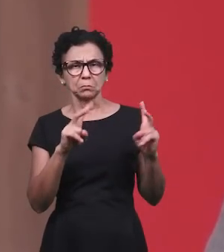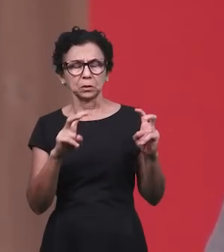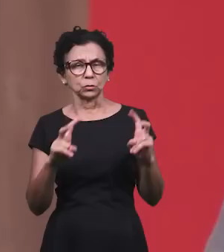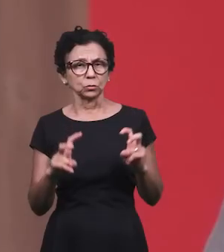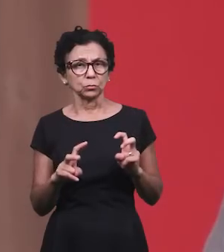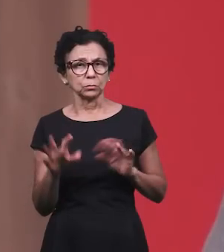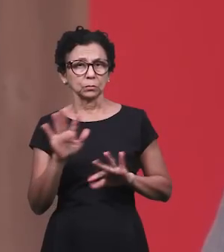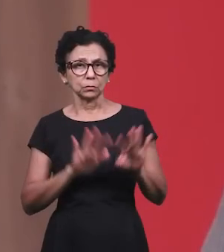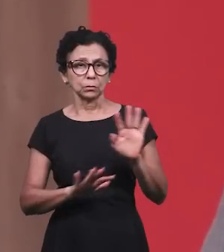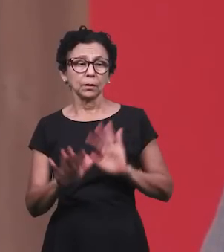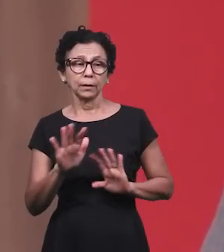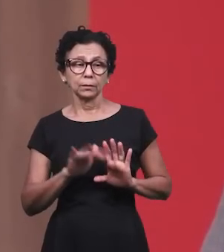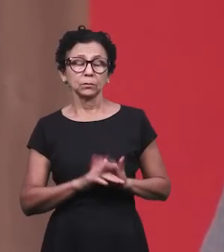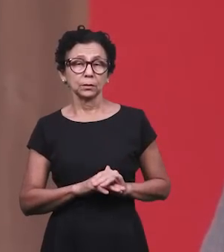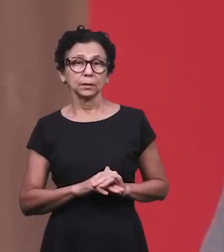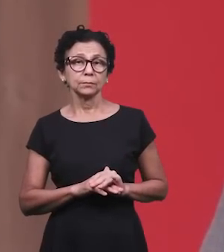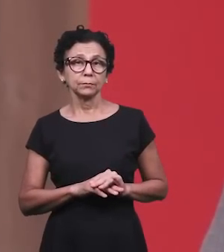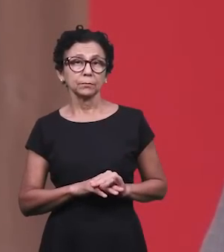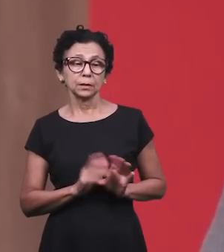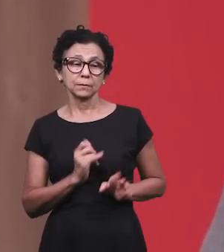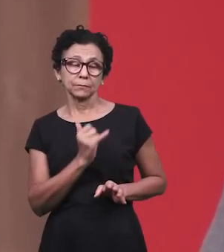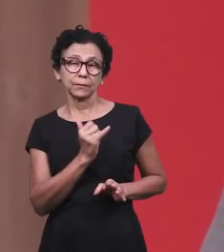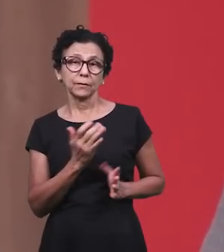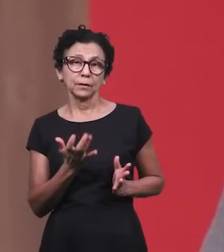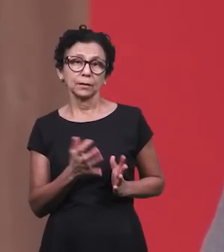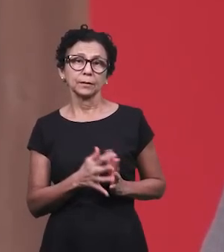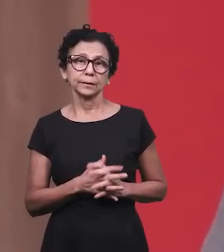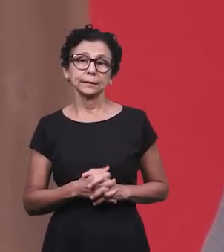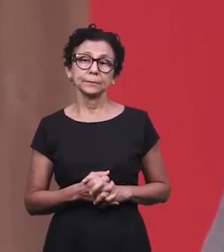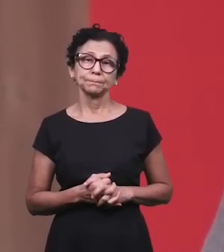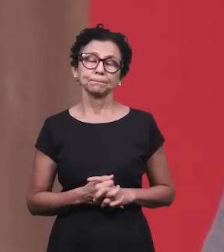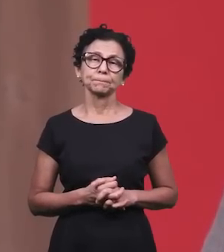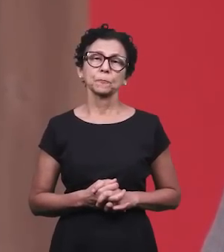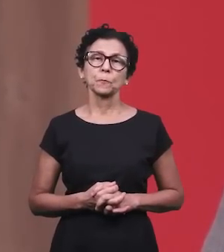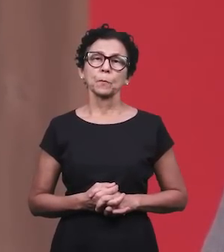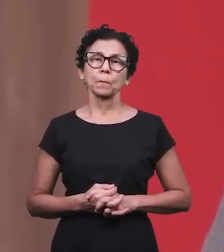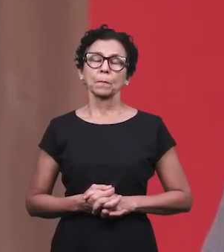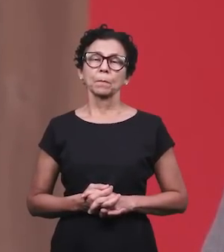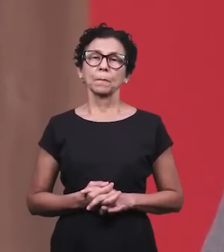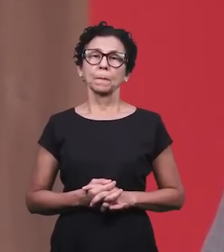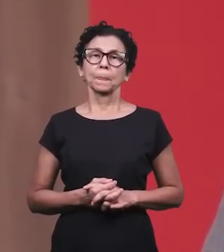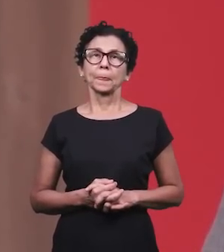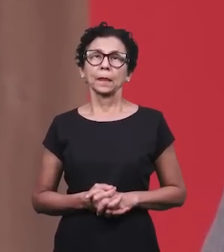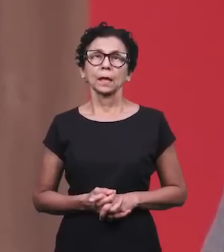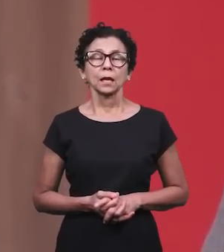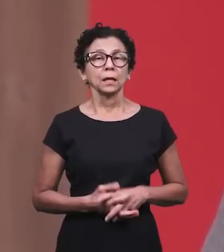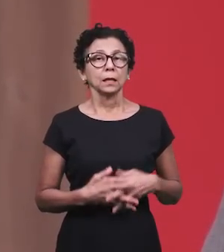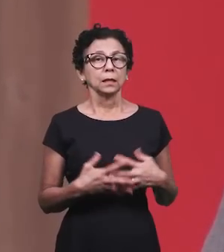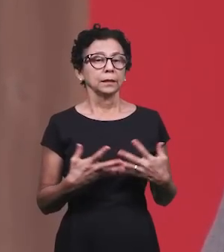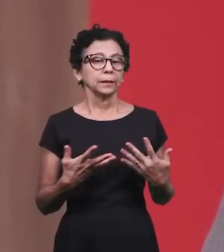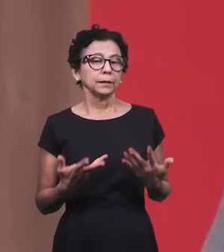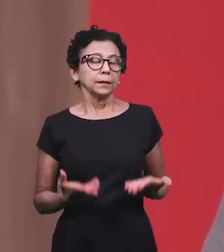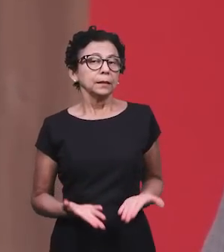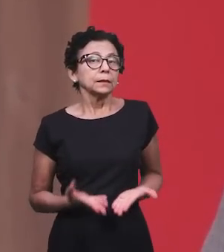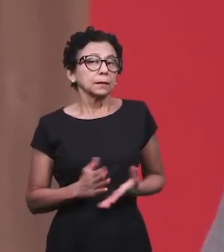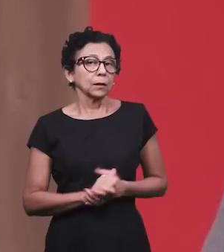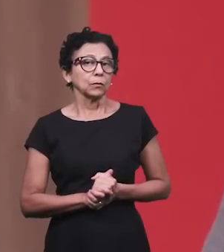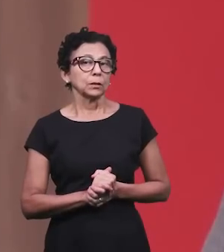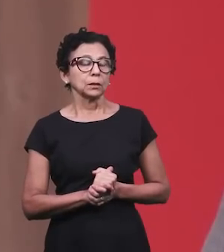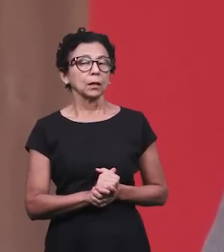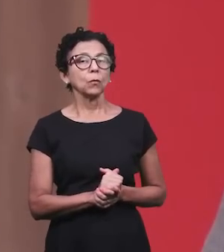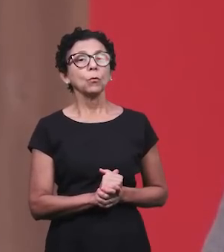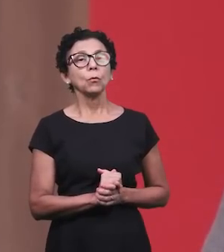deu, é uma postura de incredulidade, né? E o milagre não acontece na incredulidade.